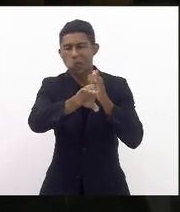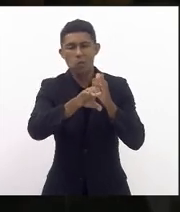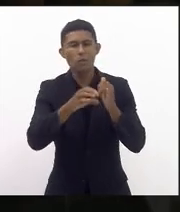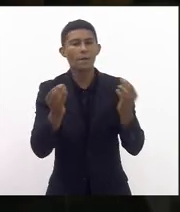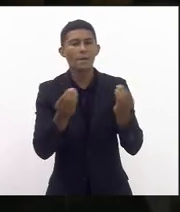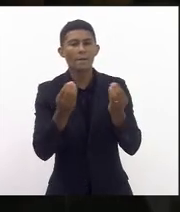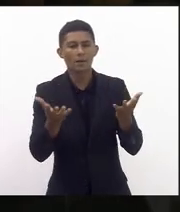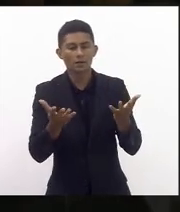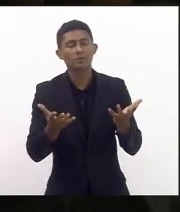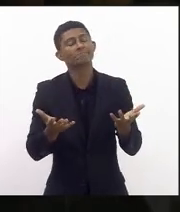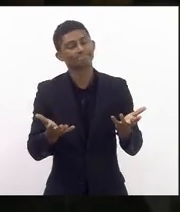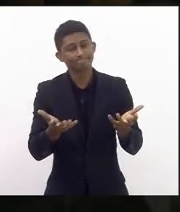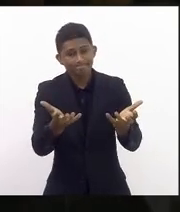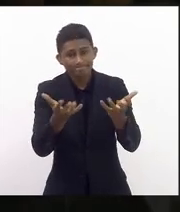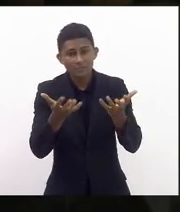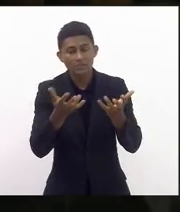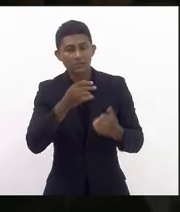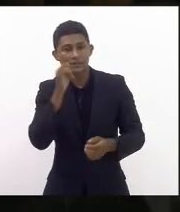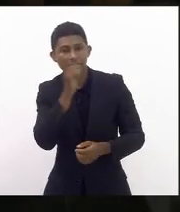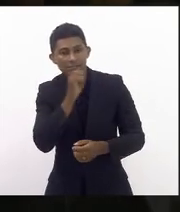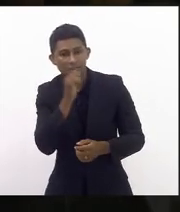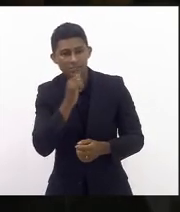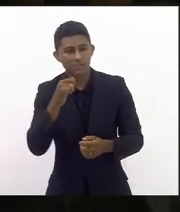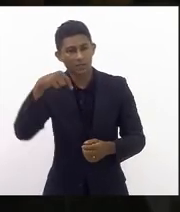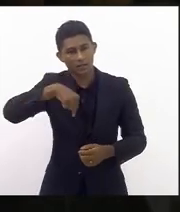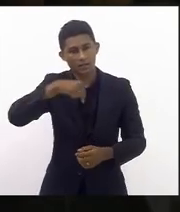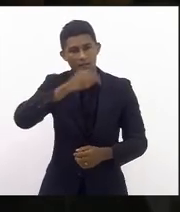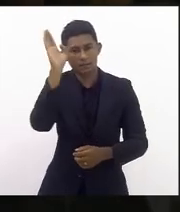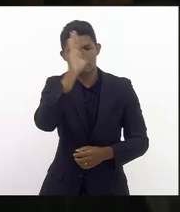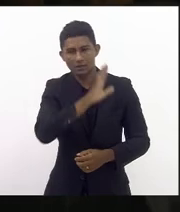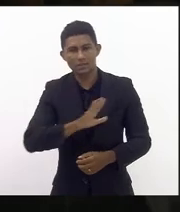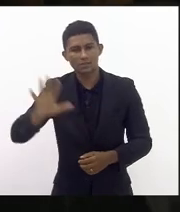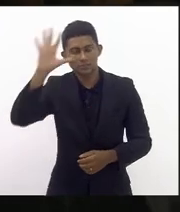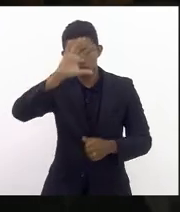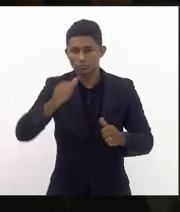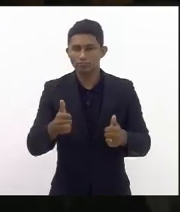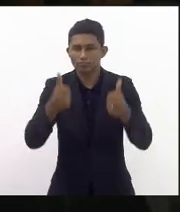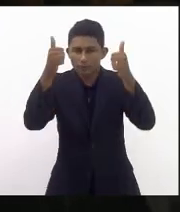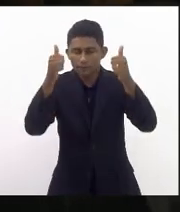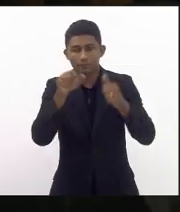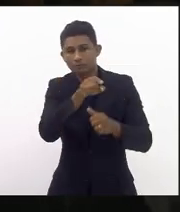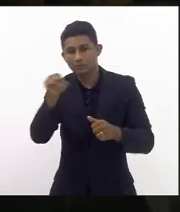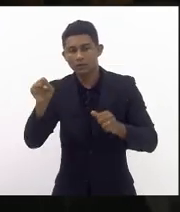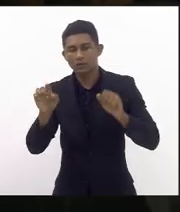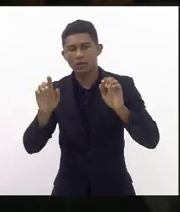o sistema energético do país. Fez essa licitação,